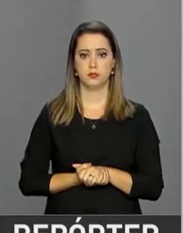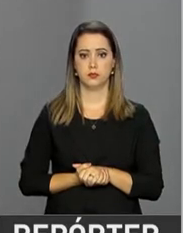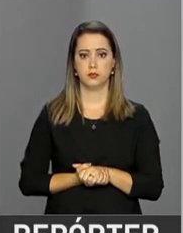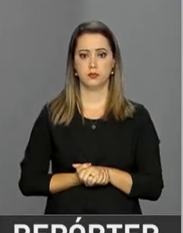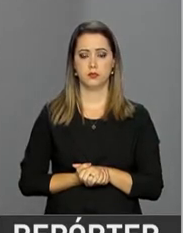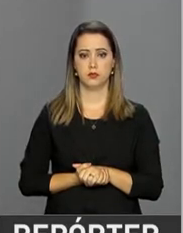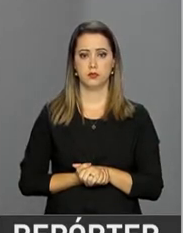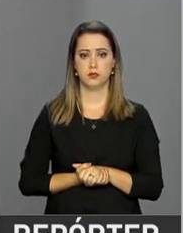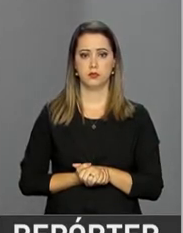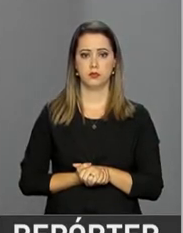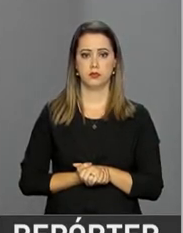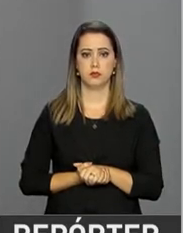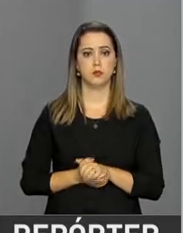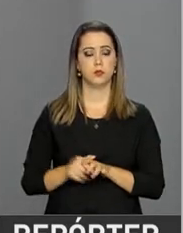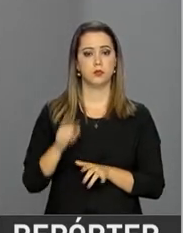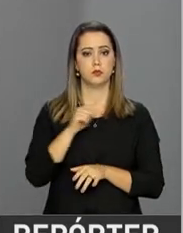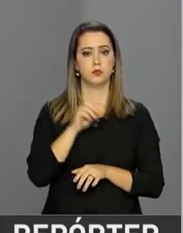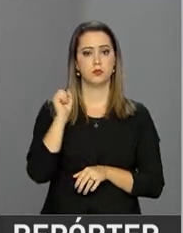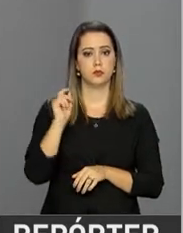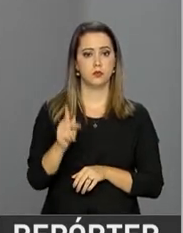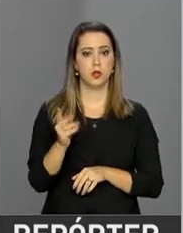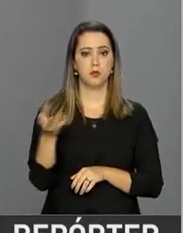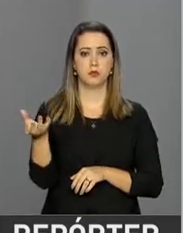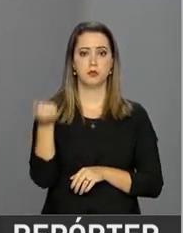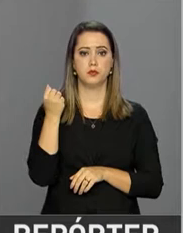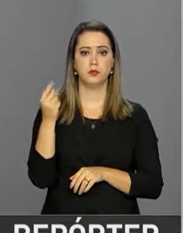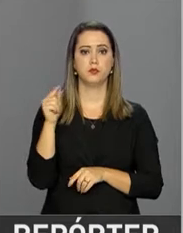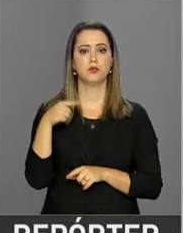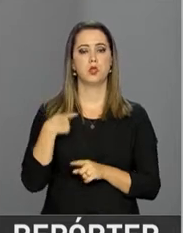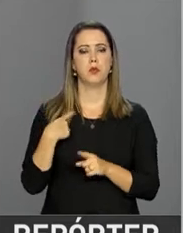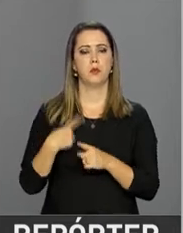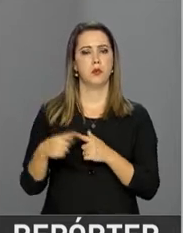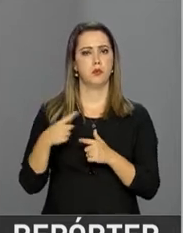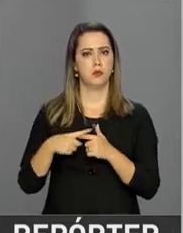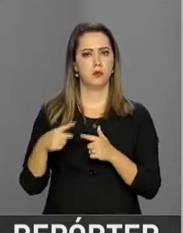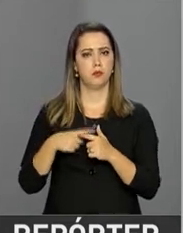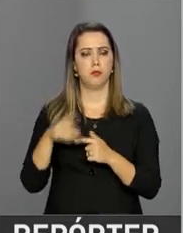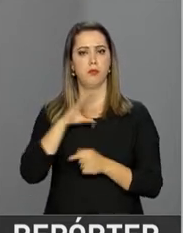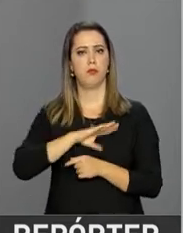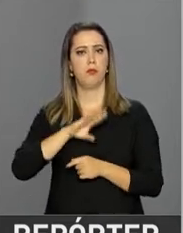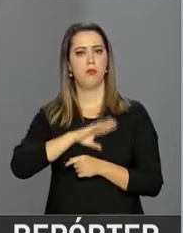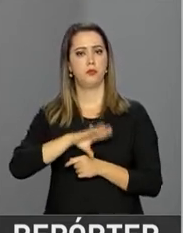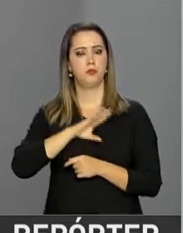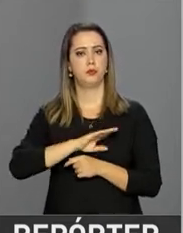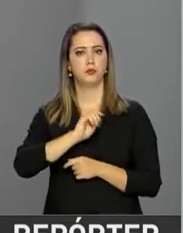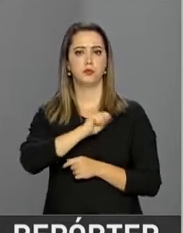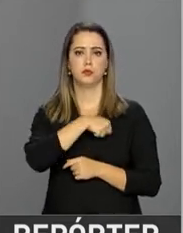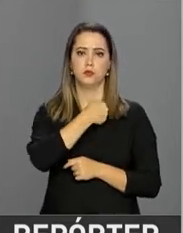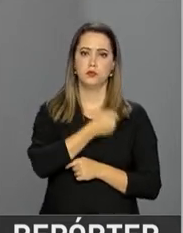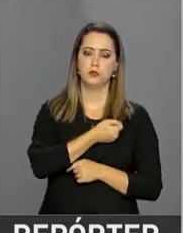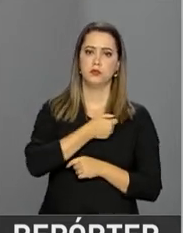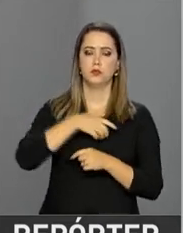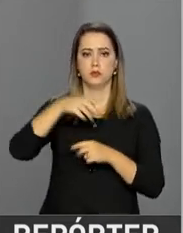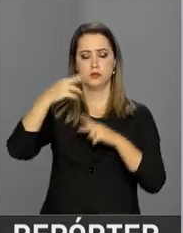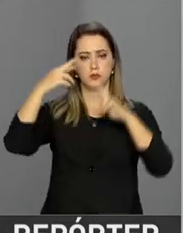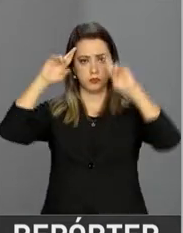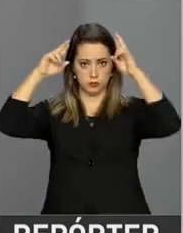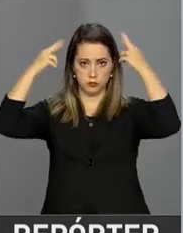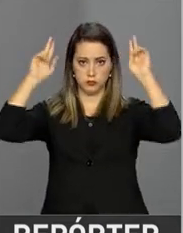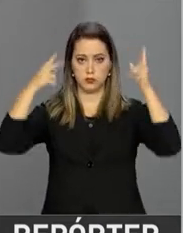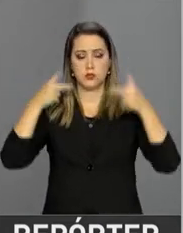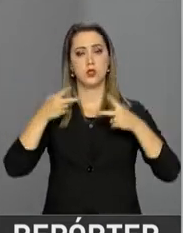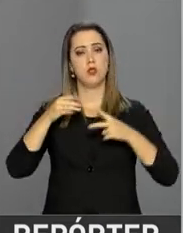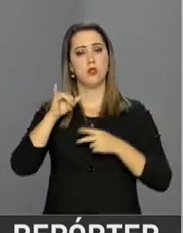A aposentadoria e a pensão dos brasileiros está ameaçada. Em Portugal, na Espanha e na Grécia, a Previdência já